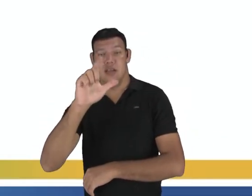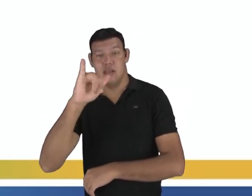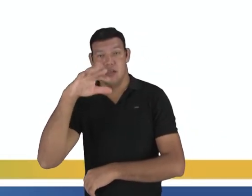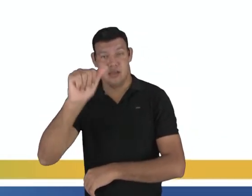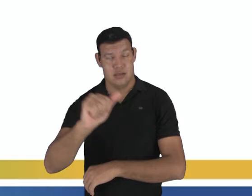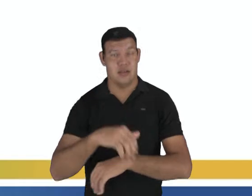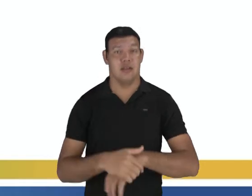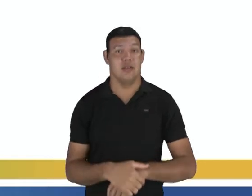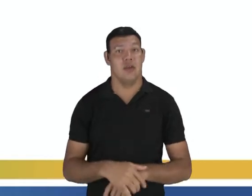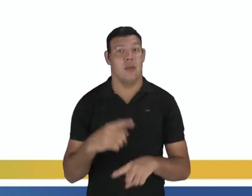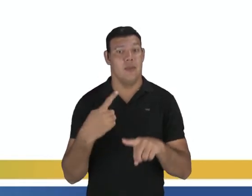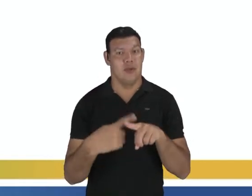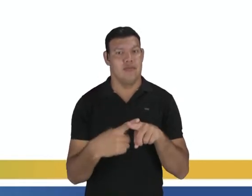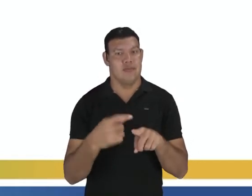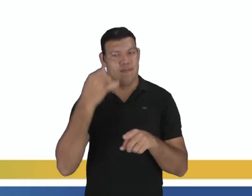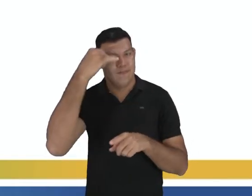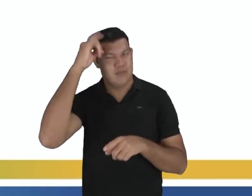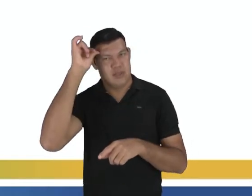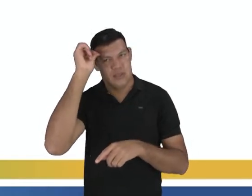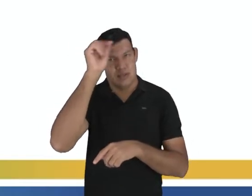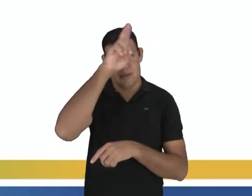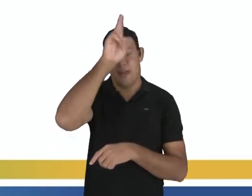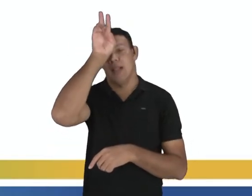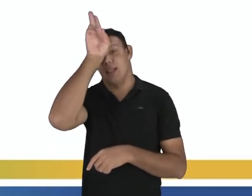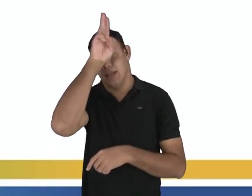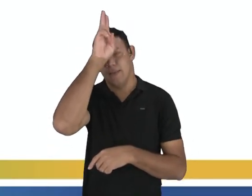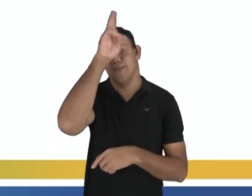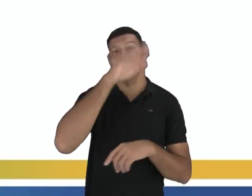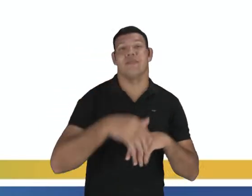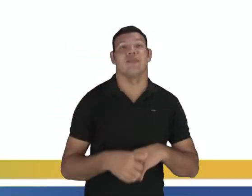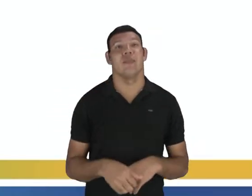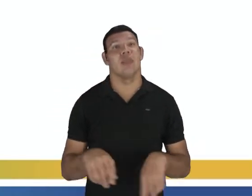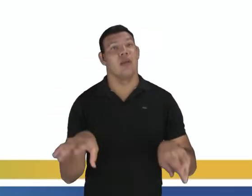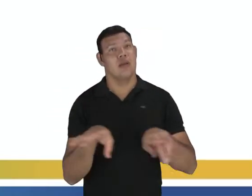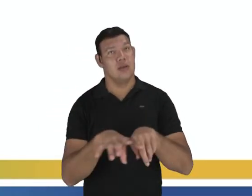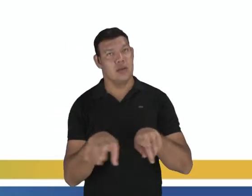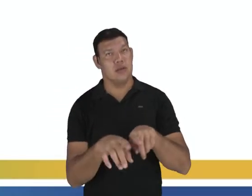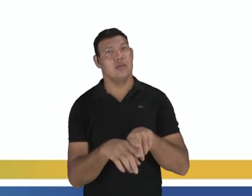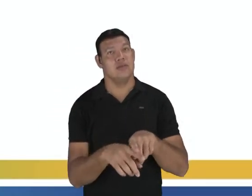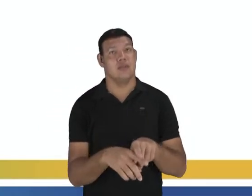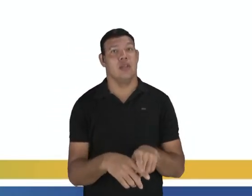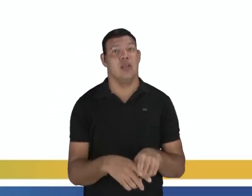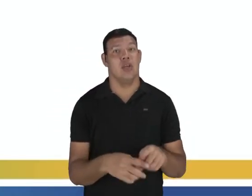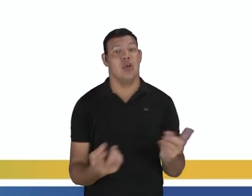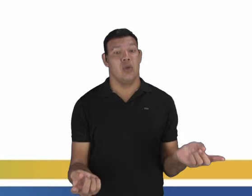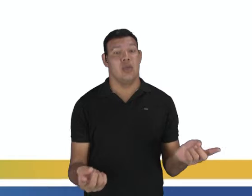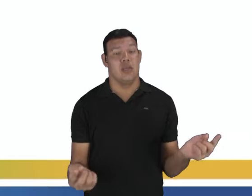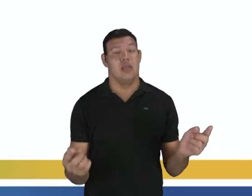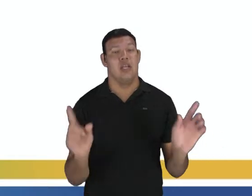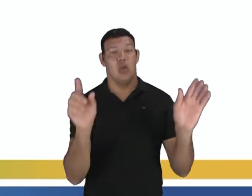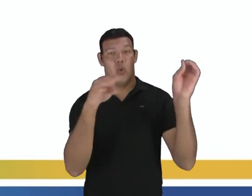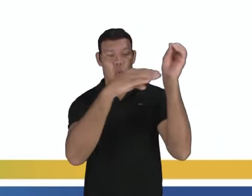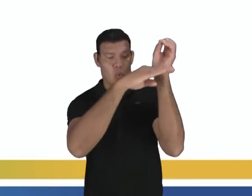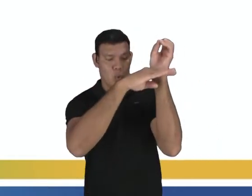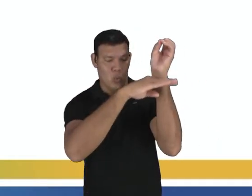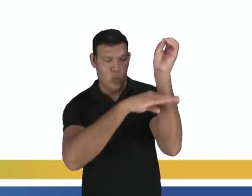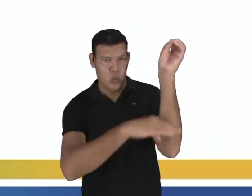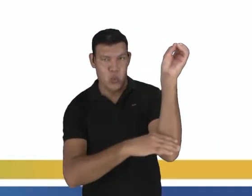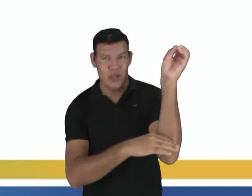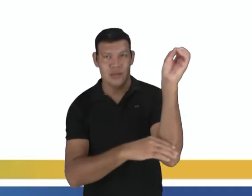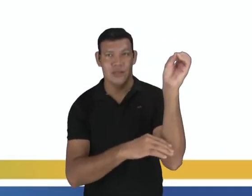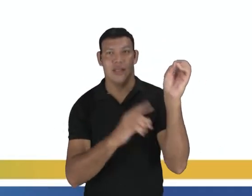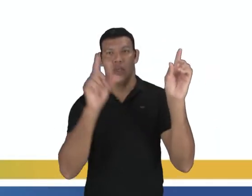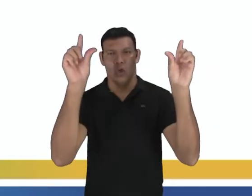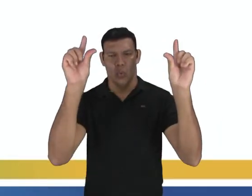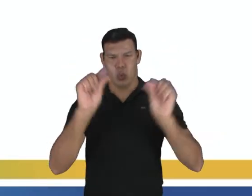e as traças, ok? E aí a gente pode ter o processo inverso. Eu aumento a energia, mas quando eu diminuo a energia,